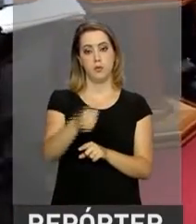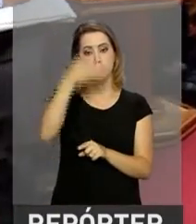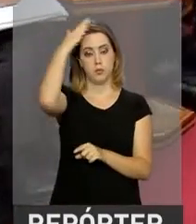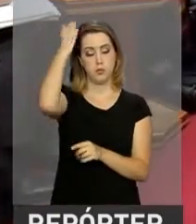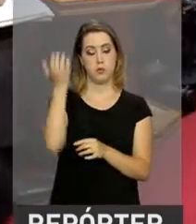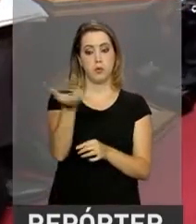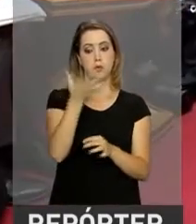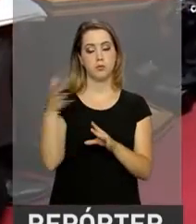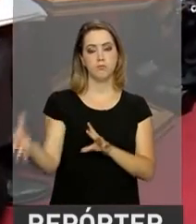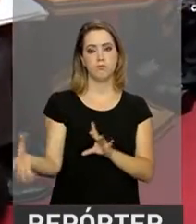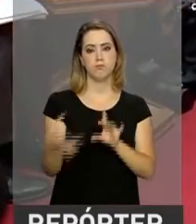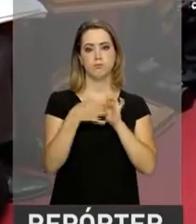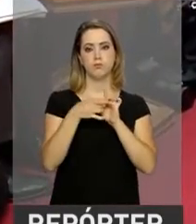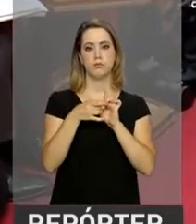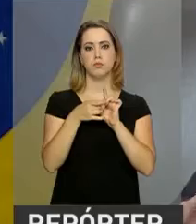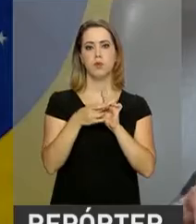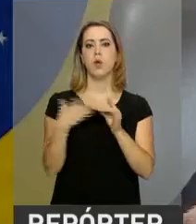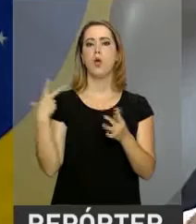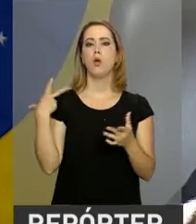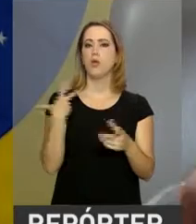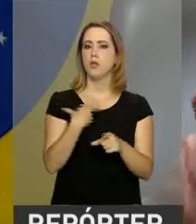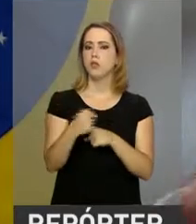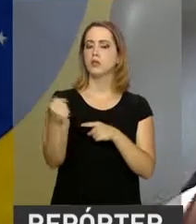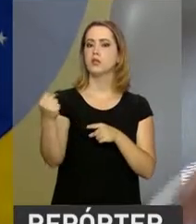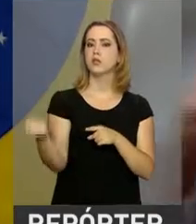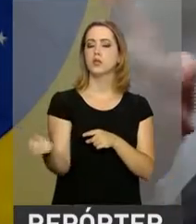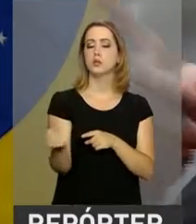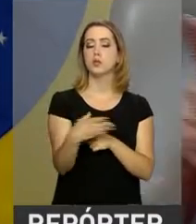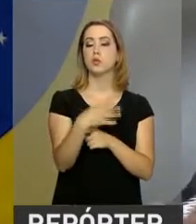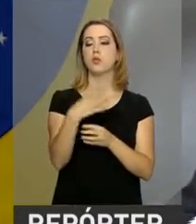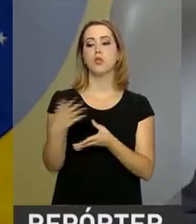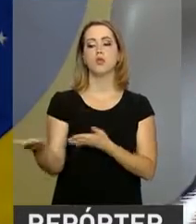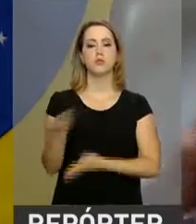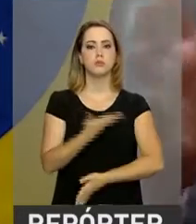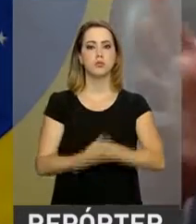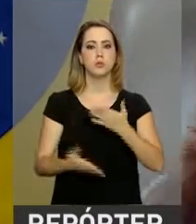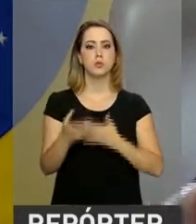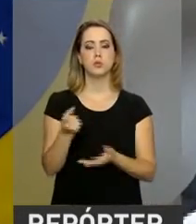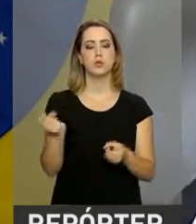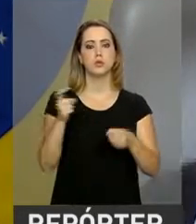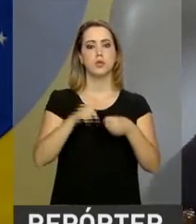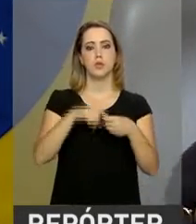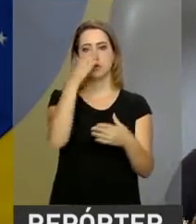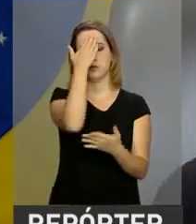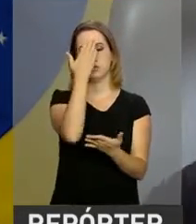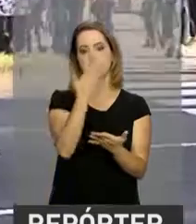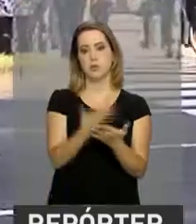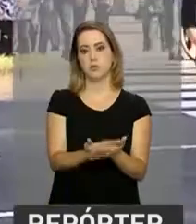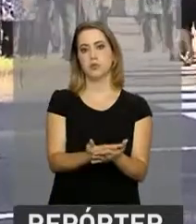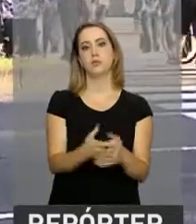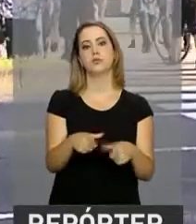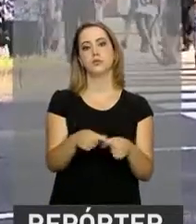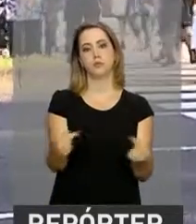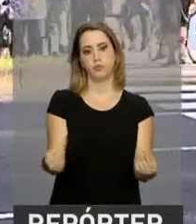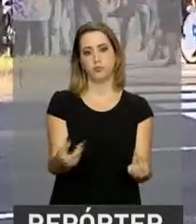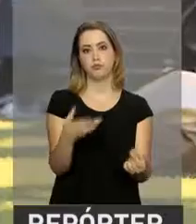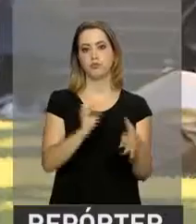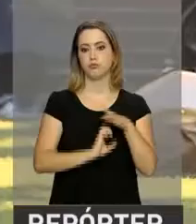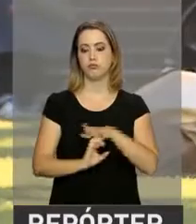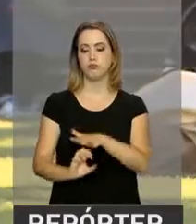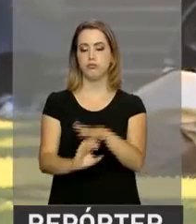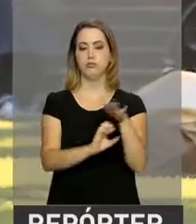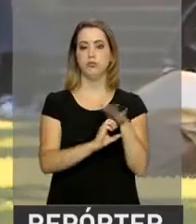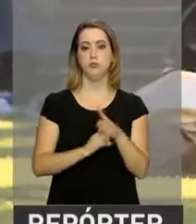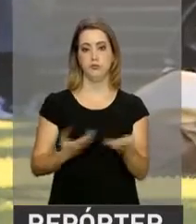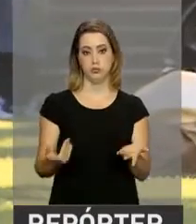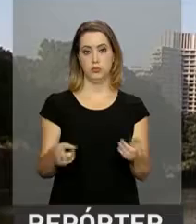país asiático, conquistar novos mercados e recuperar a confiança dos japoneses. Em Tóquio, ministros